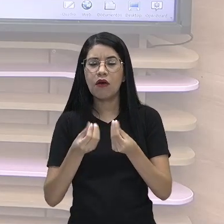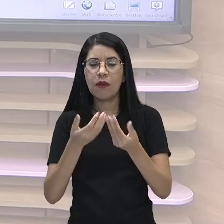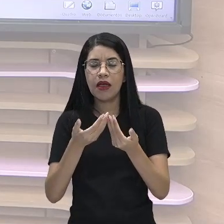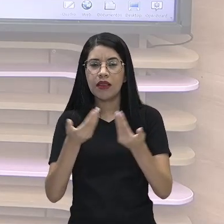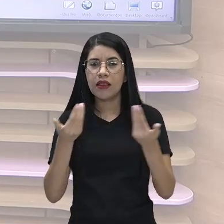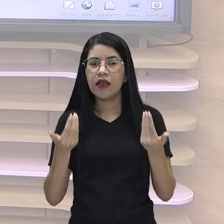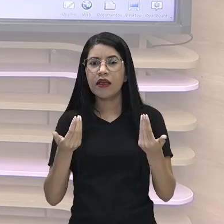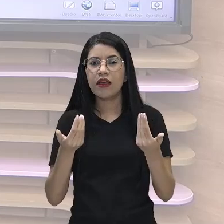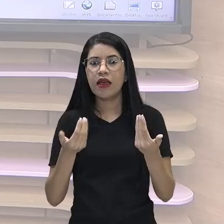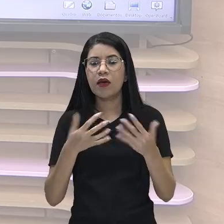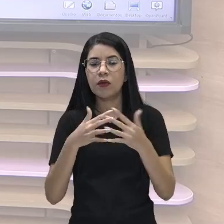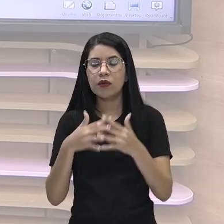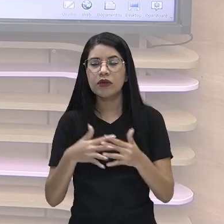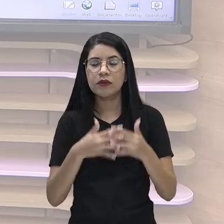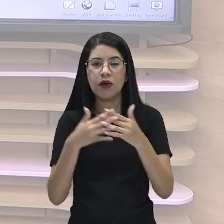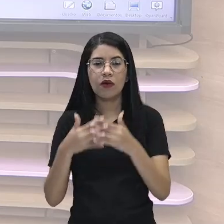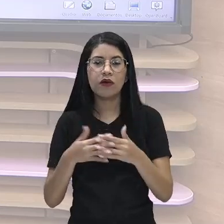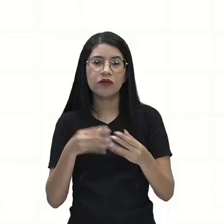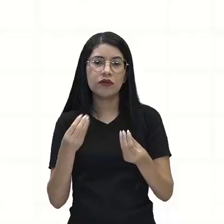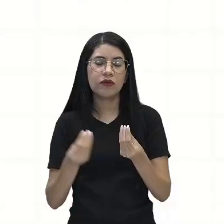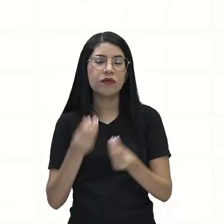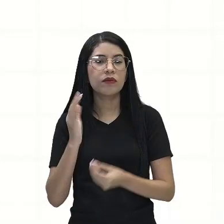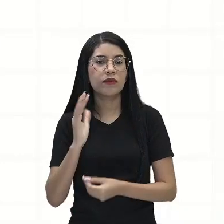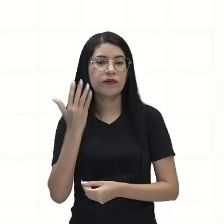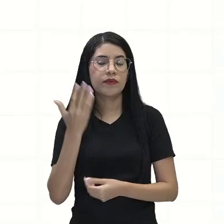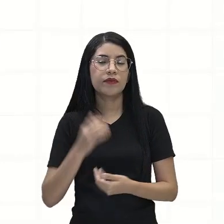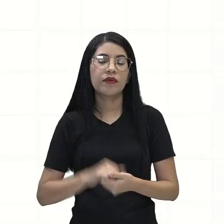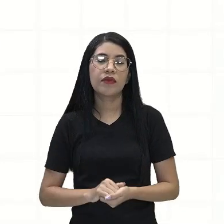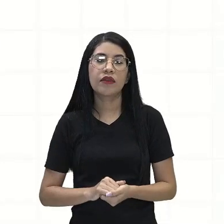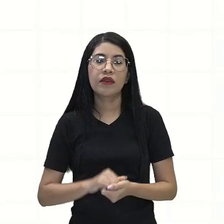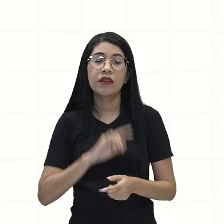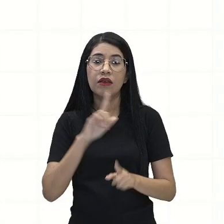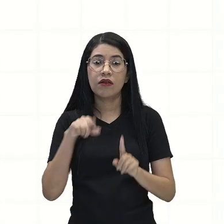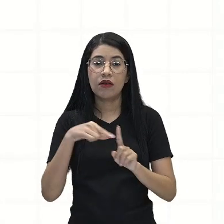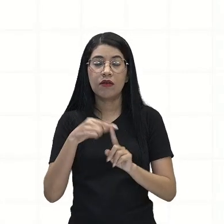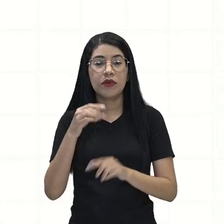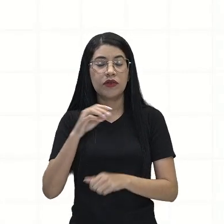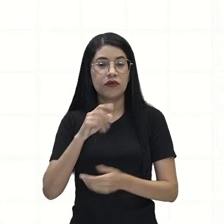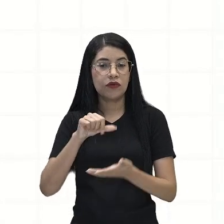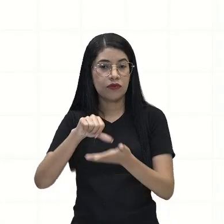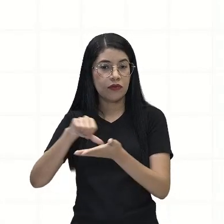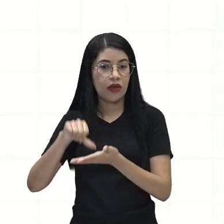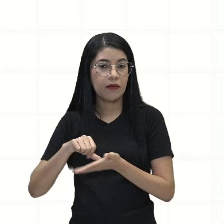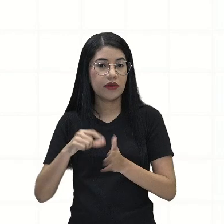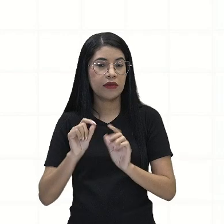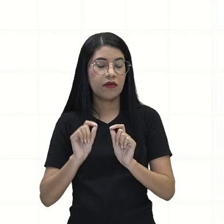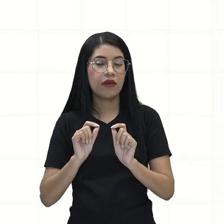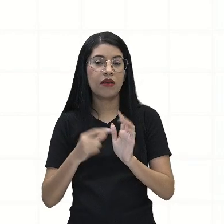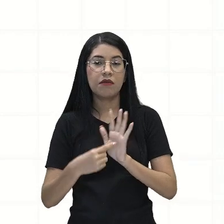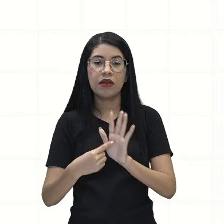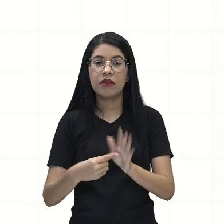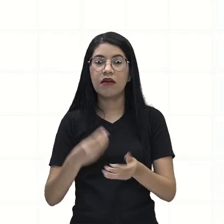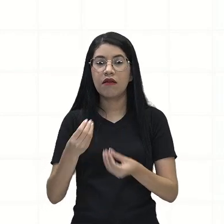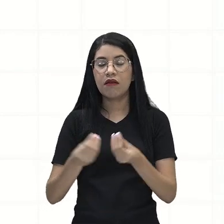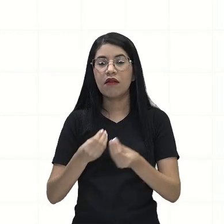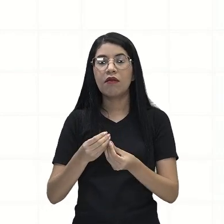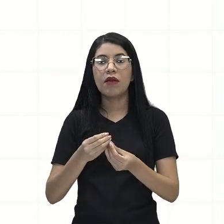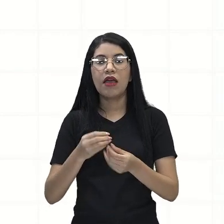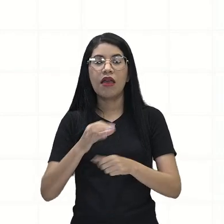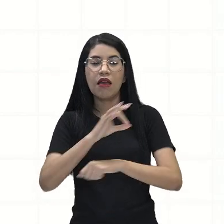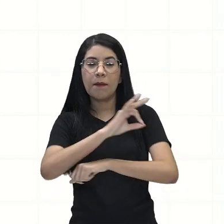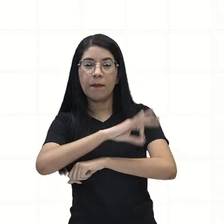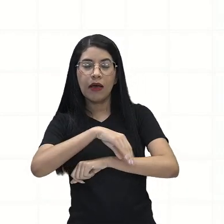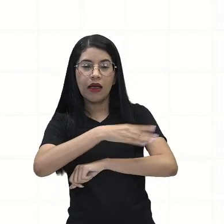aos transportes. Então, o objetivo dos mapas, né, é apresentar aí as principais estruturas, como as ferrovias,